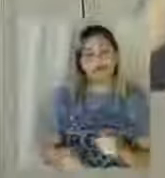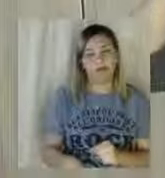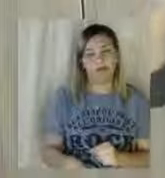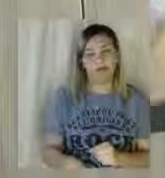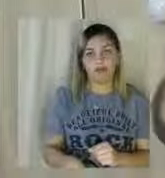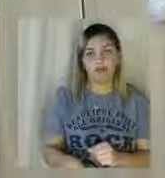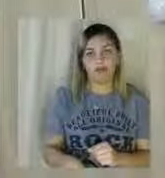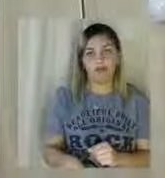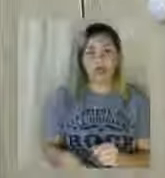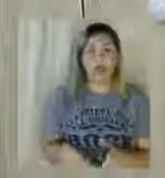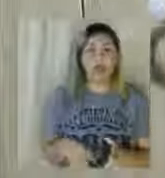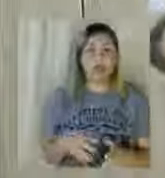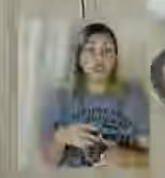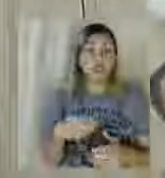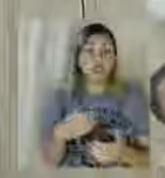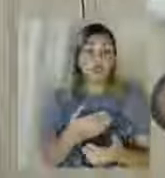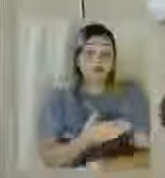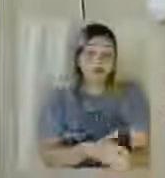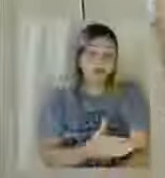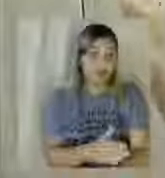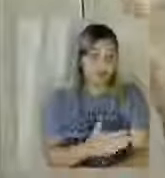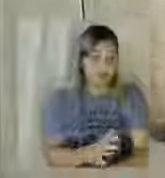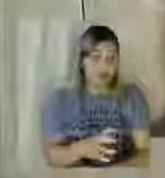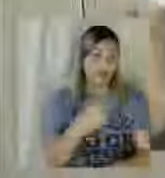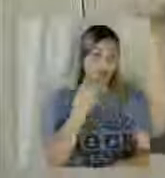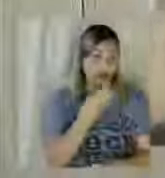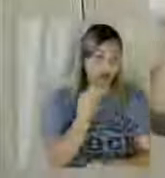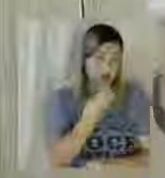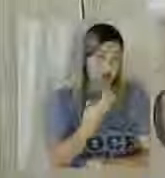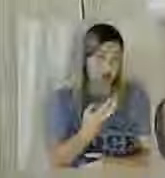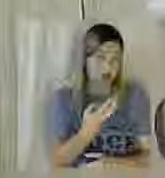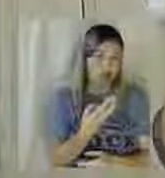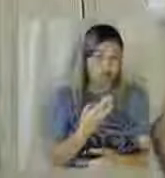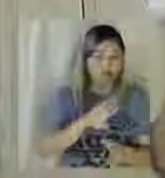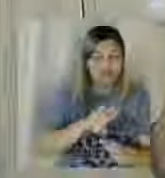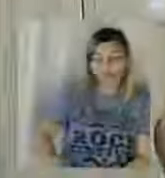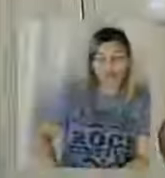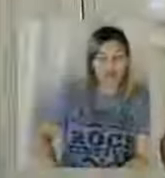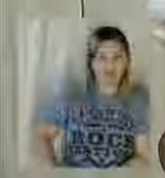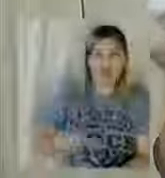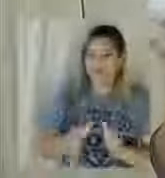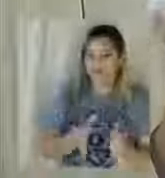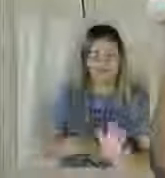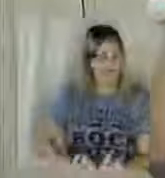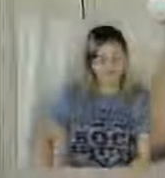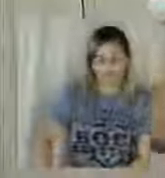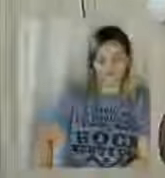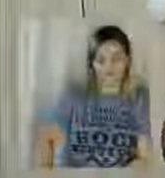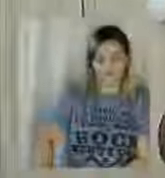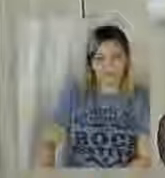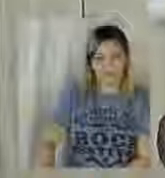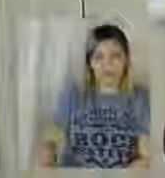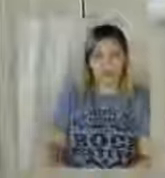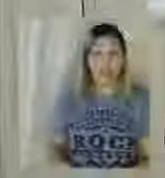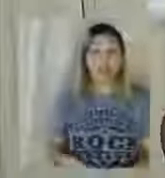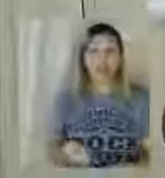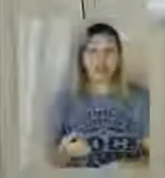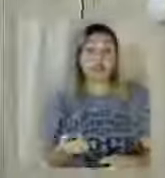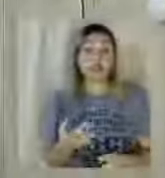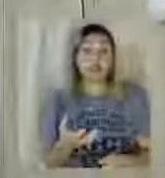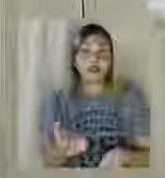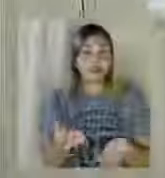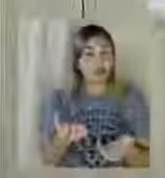voz, tentando. Não entendia Libras nada, ela rejeitava Libras. Queria tentar voz,